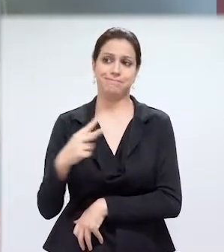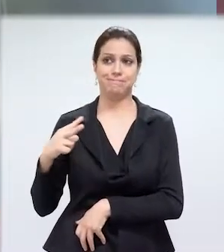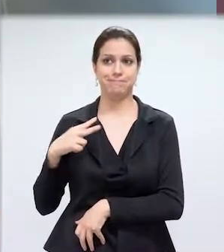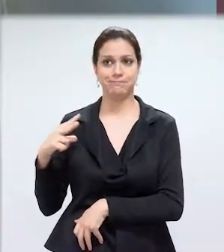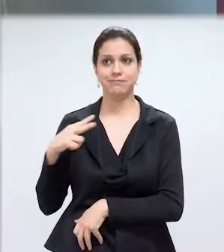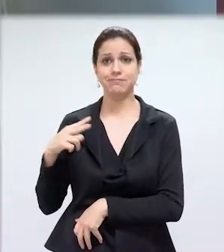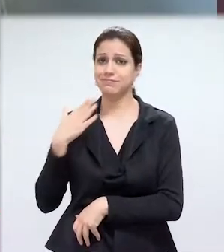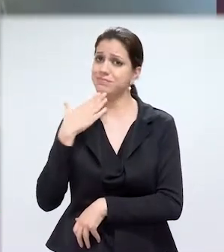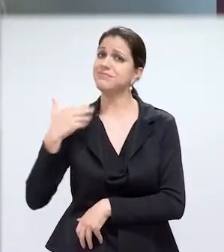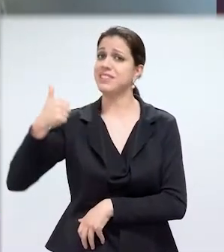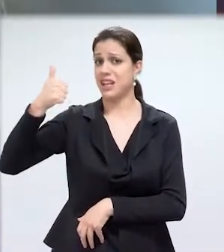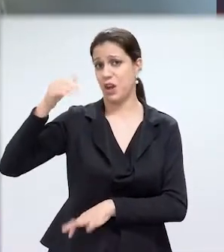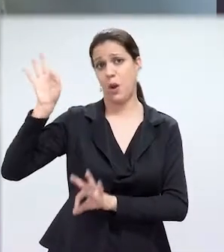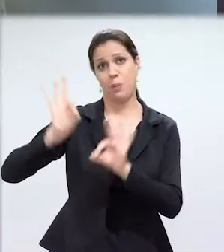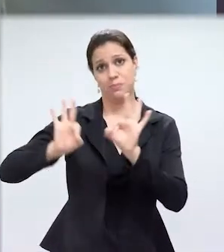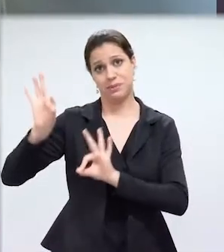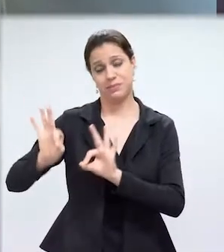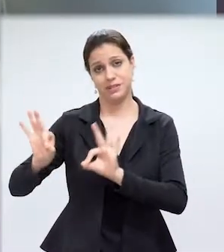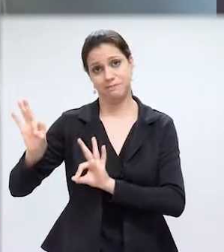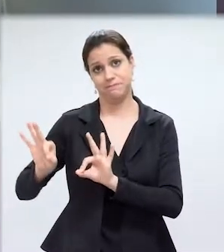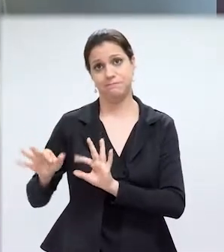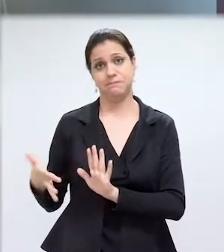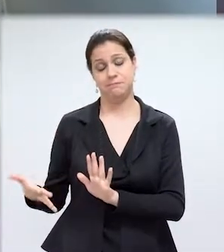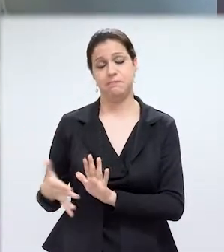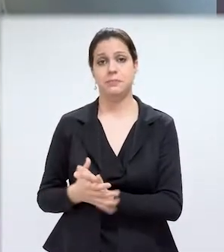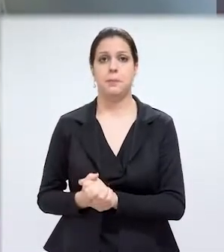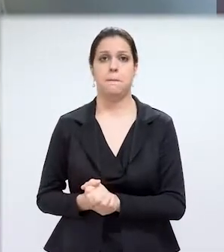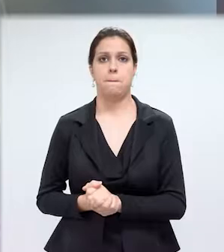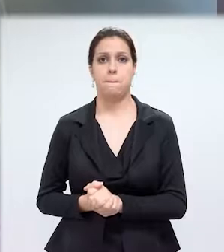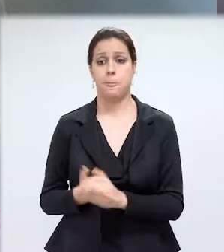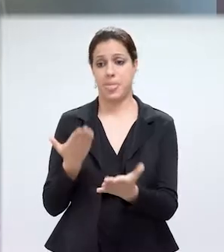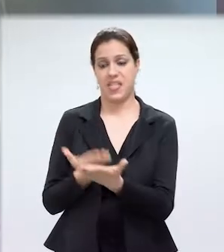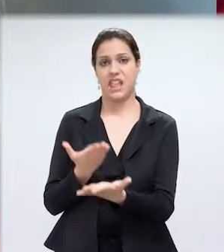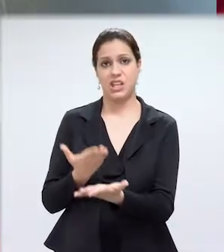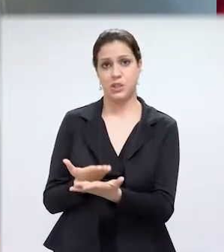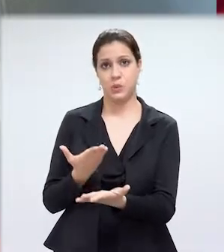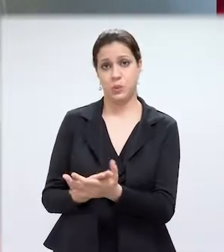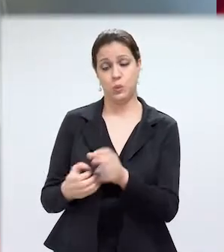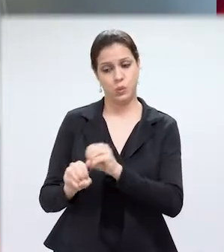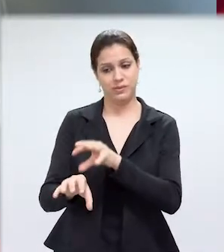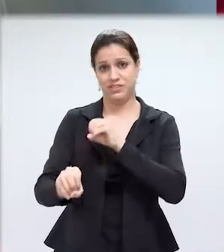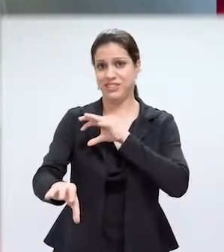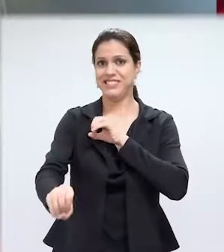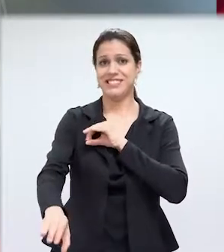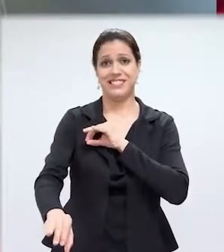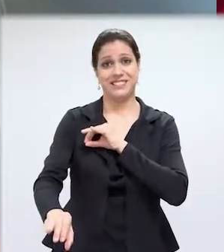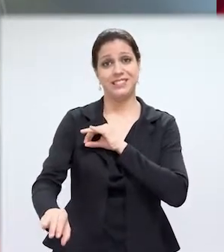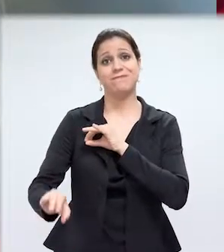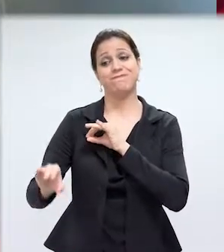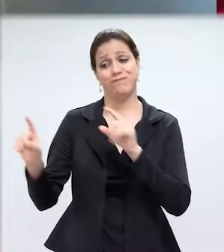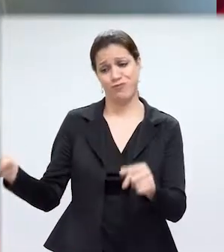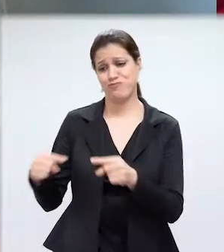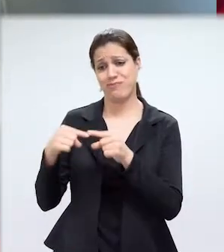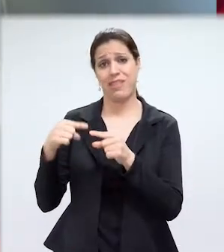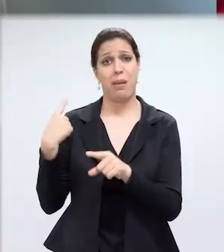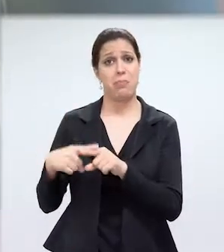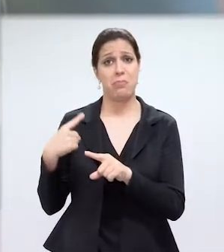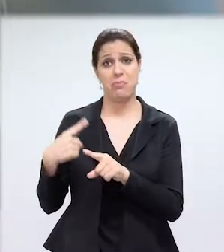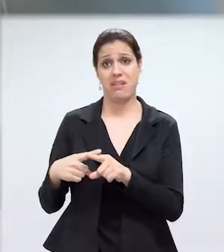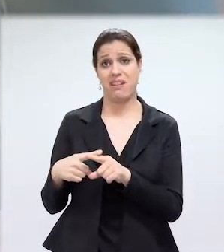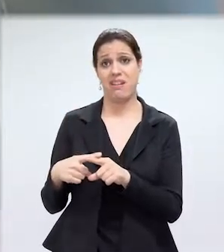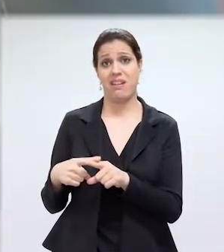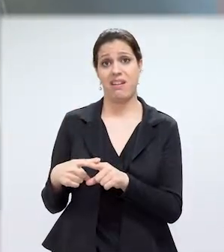aluno, ele já está muito melhor preparado para um estudo desse